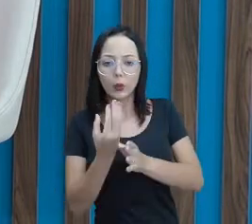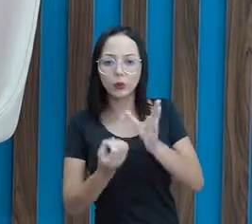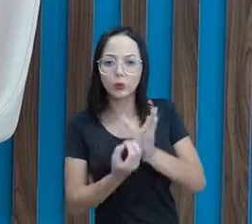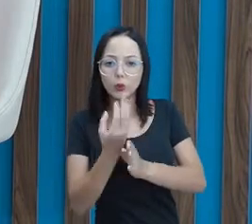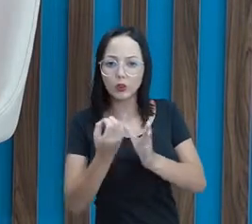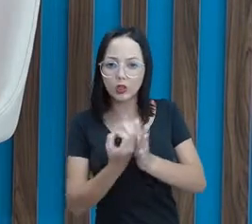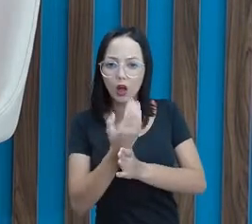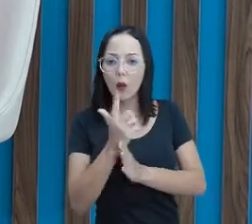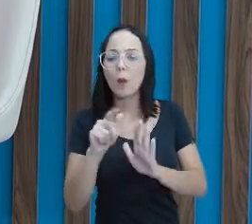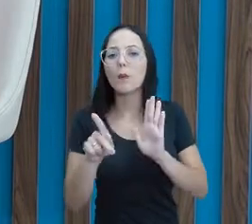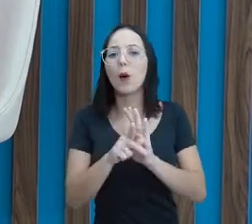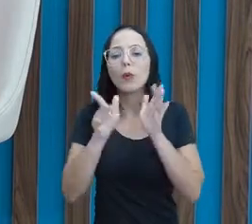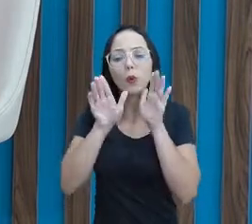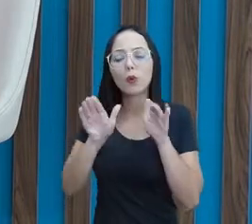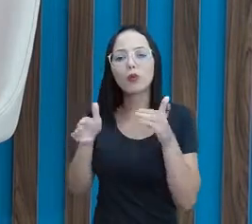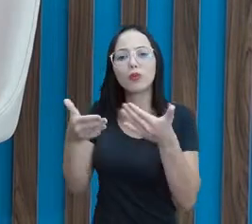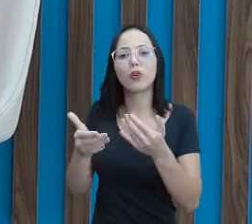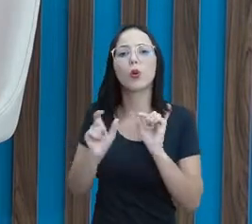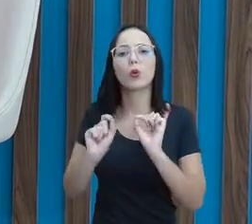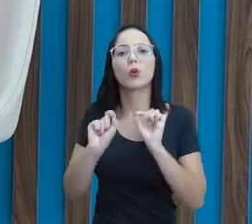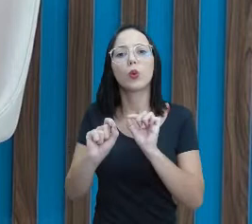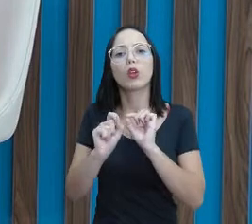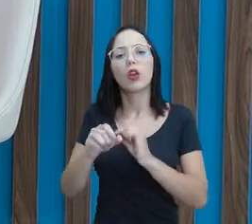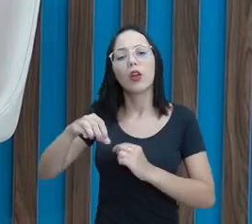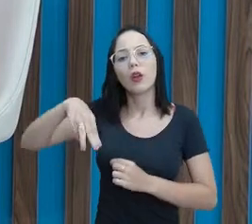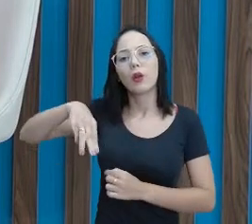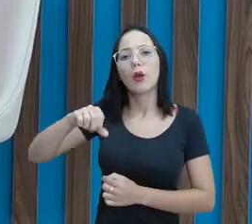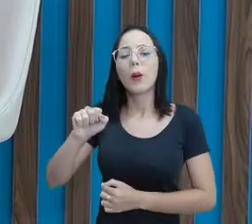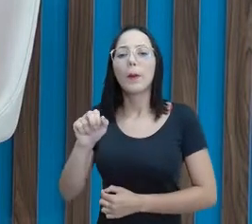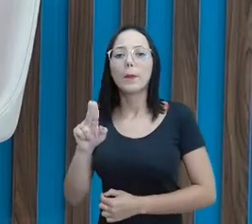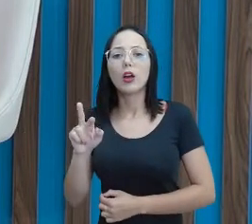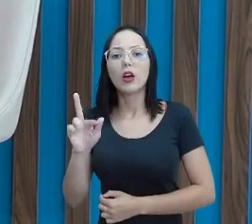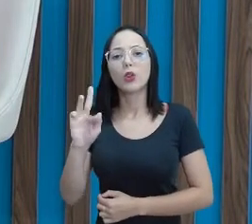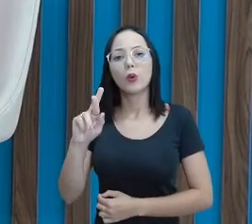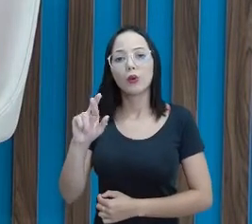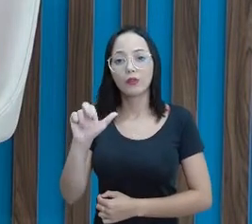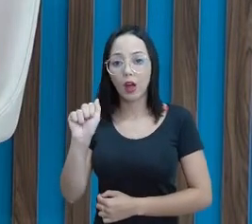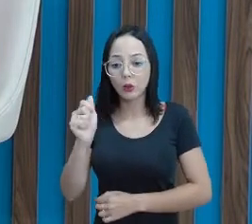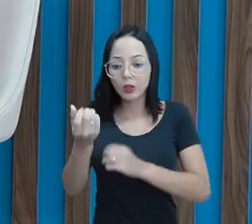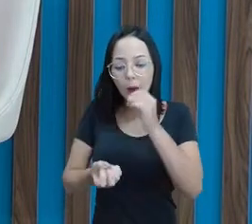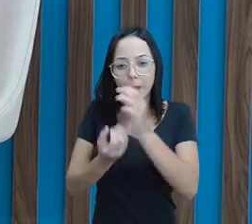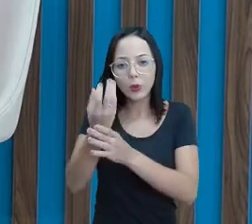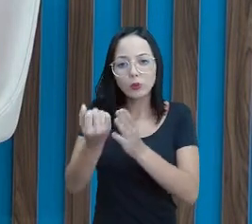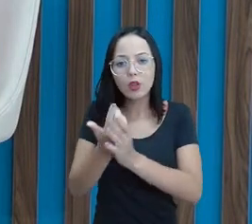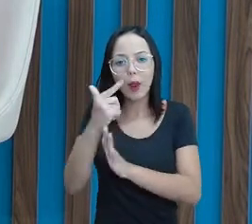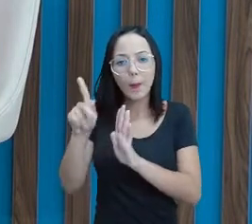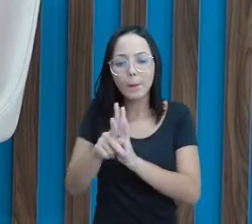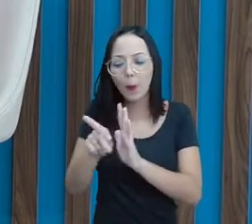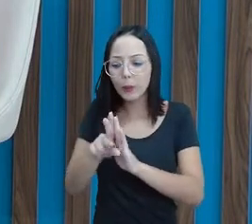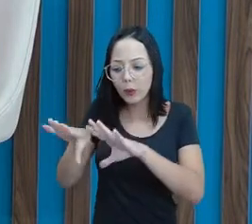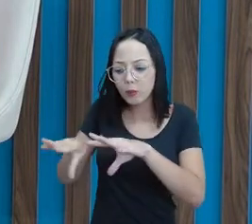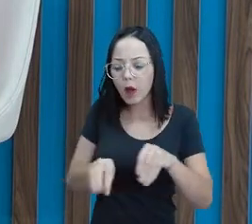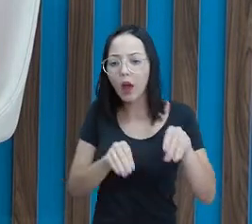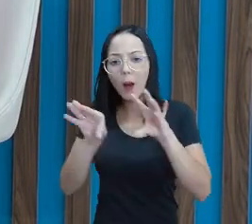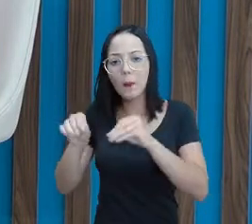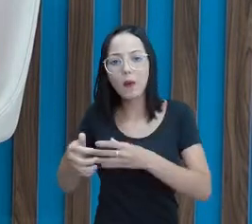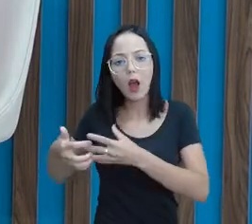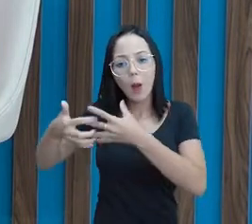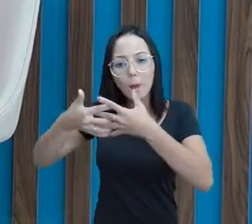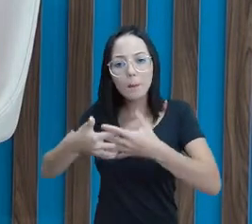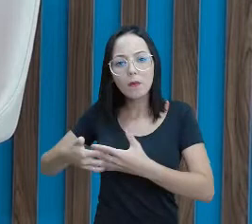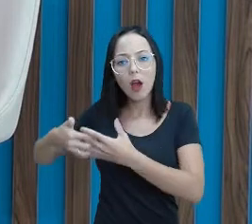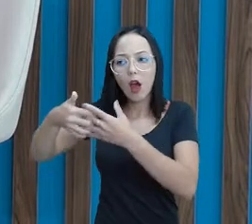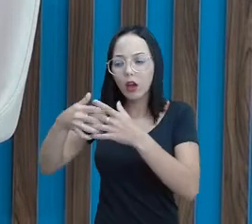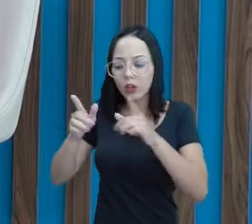muito pautado numa coisinha que a gente chama de manufatura. Ou seja, aquela produção mais manual, com máquinas de